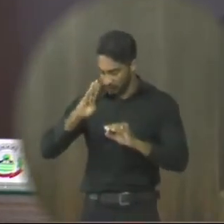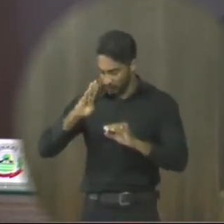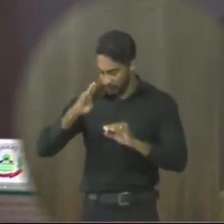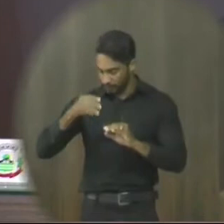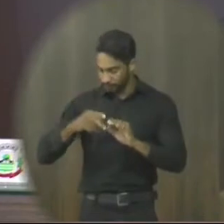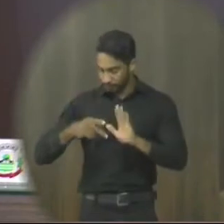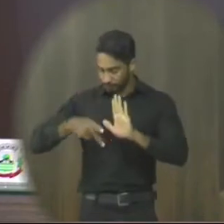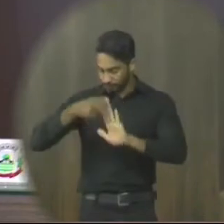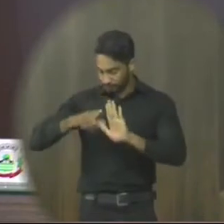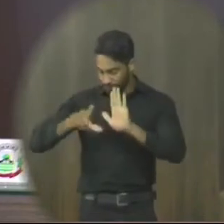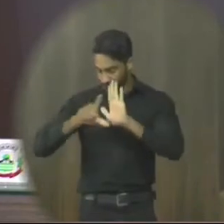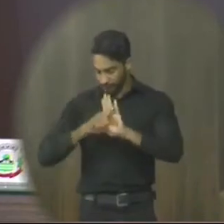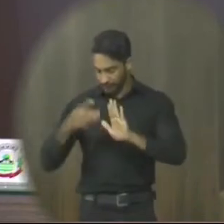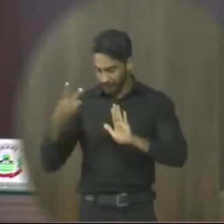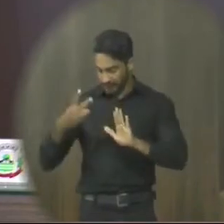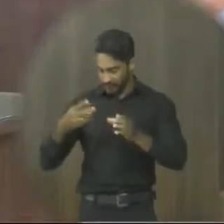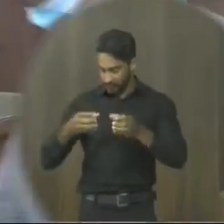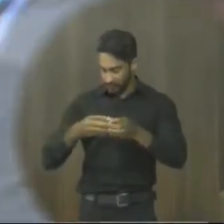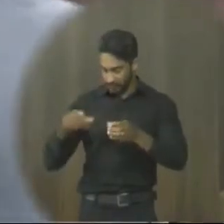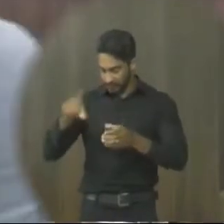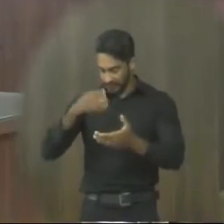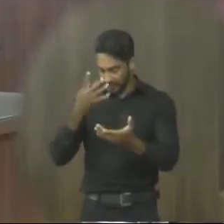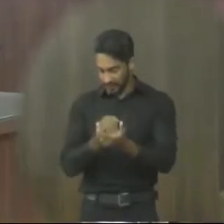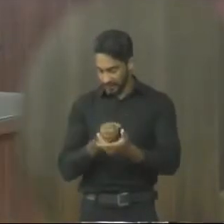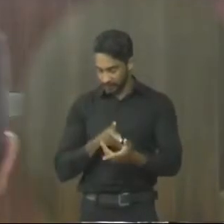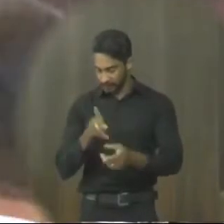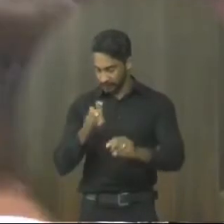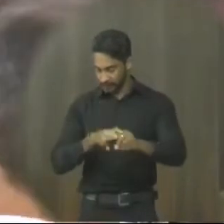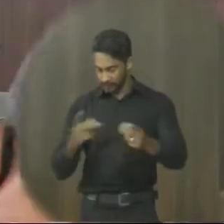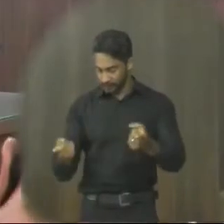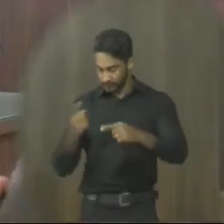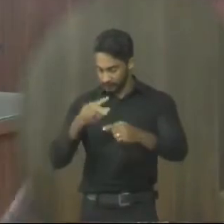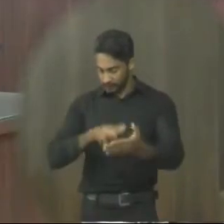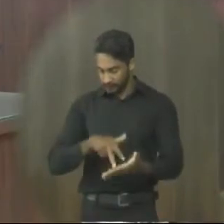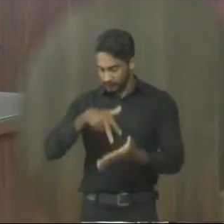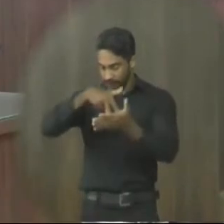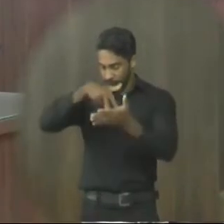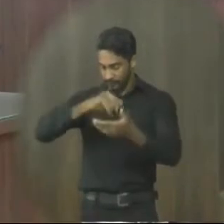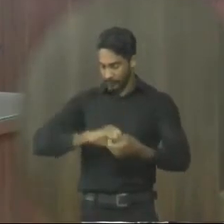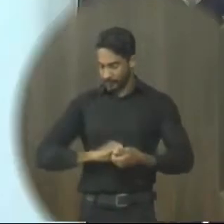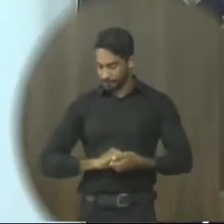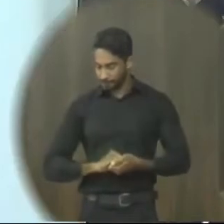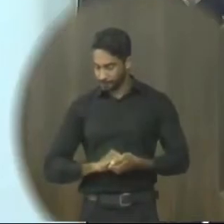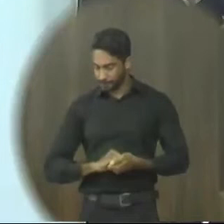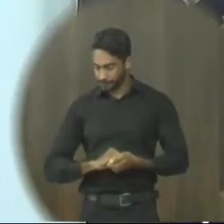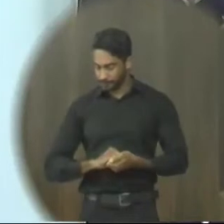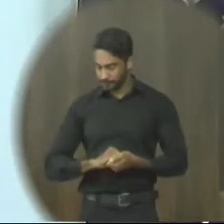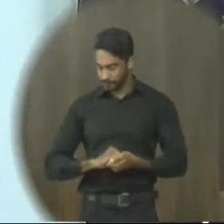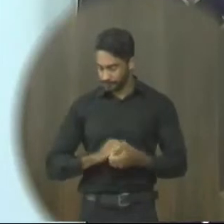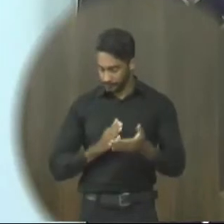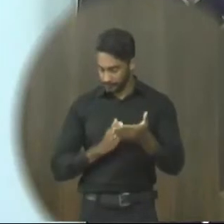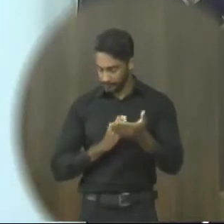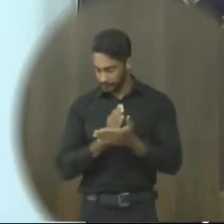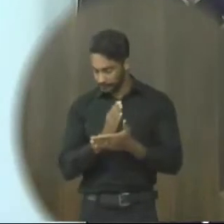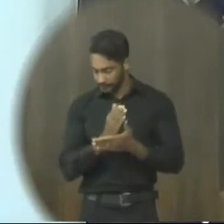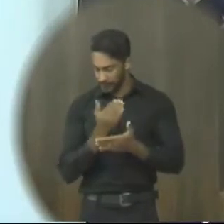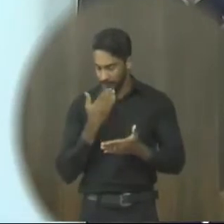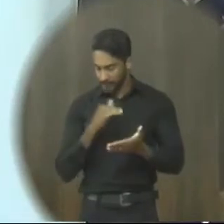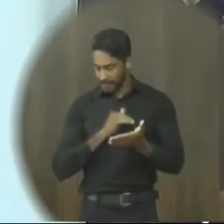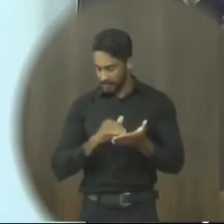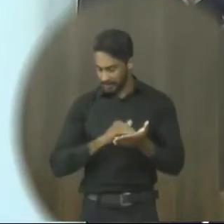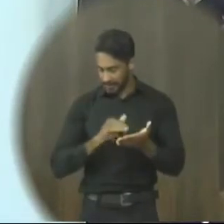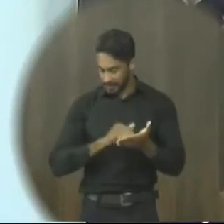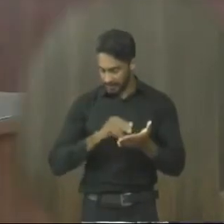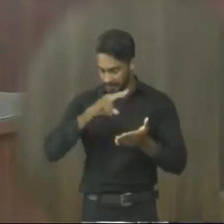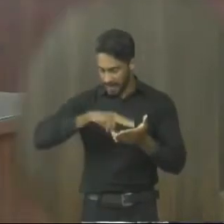Projeto de lei está em votação em segundo turno. Quem for a favor, permaneça sentados. Contrários, que se levantem. Aprovado. Solicito ao senhor